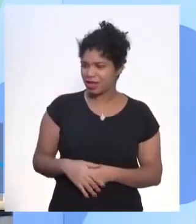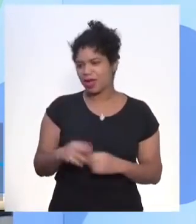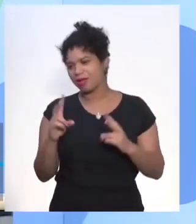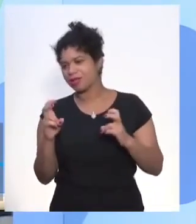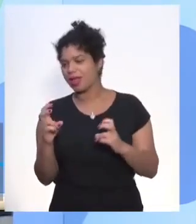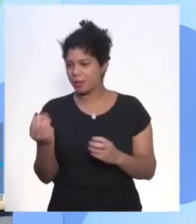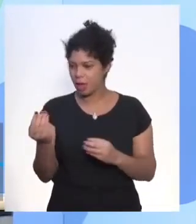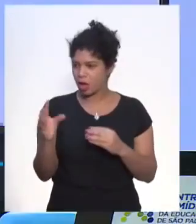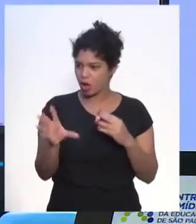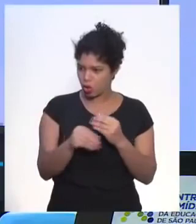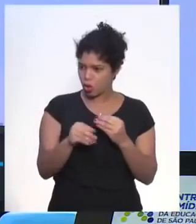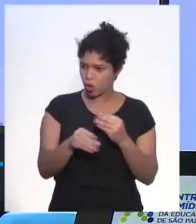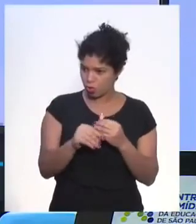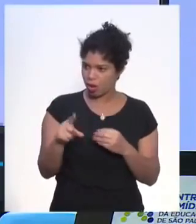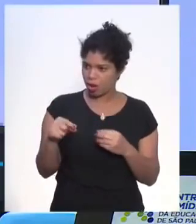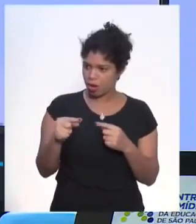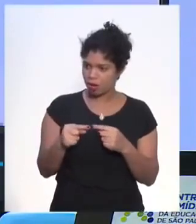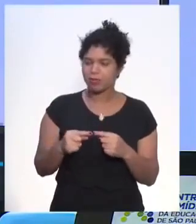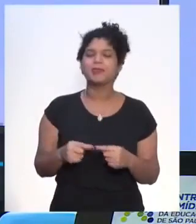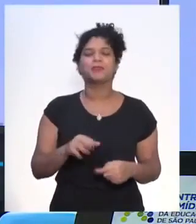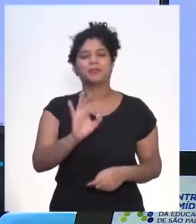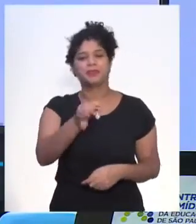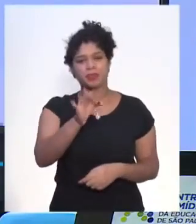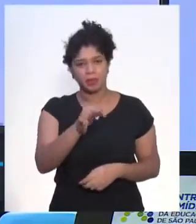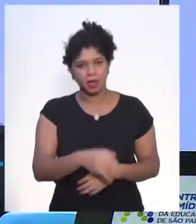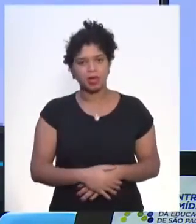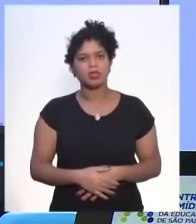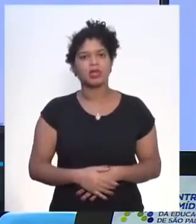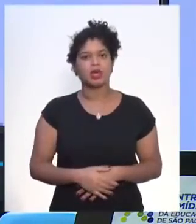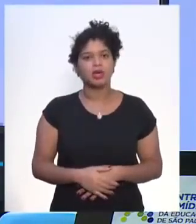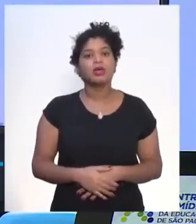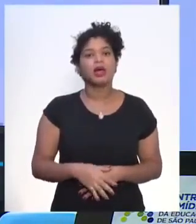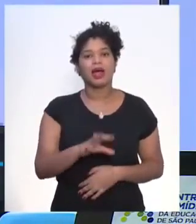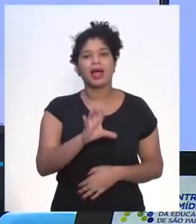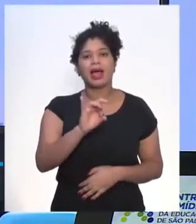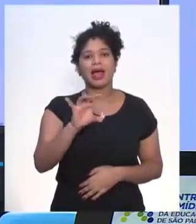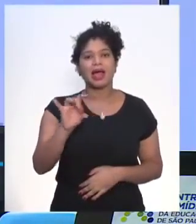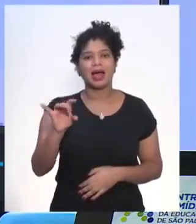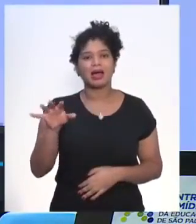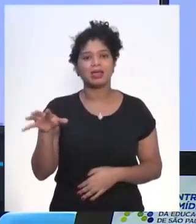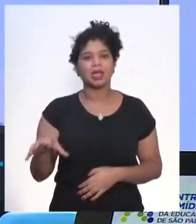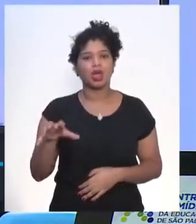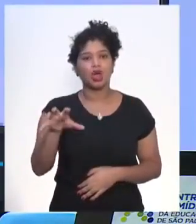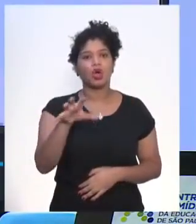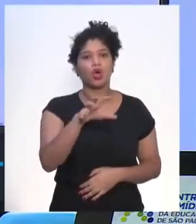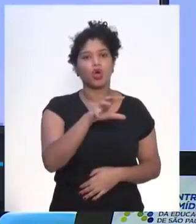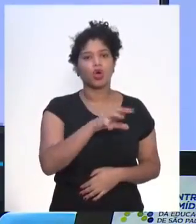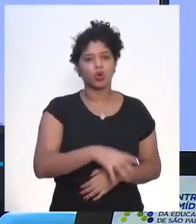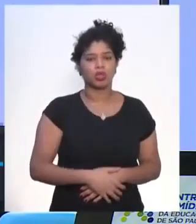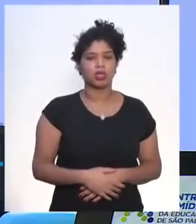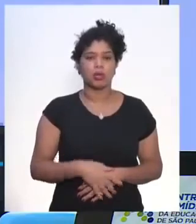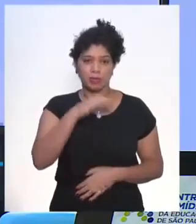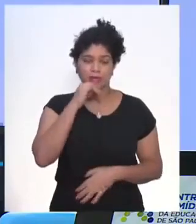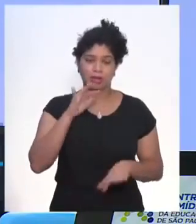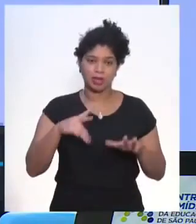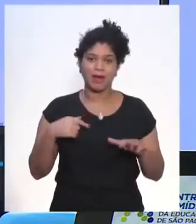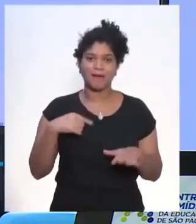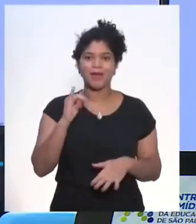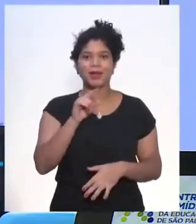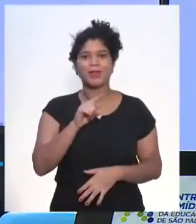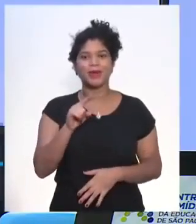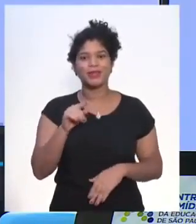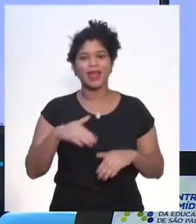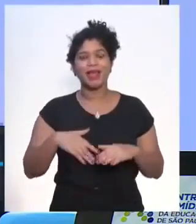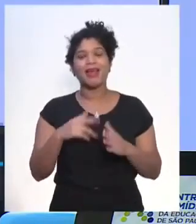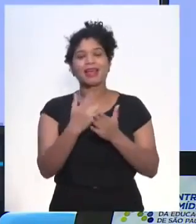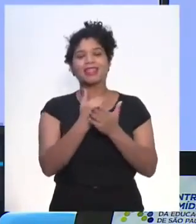temática seria importante abordar? Claro que sim, né? Ou seja, né, em cada região também, né, muitas vezes, como eu falei antes, o grafite ele